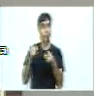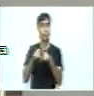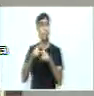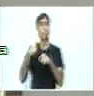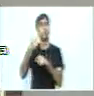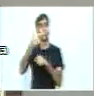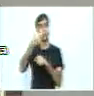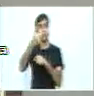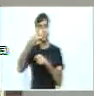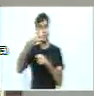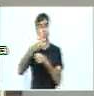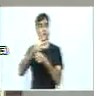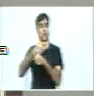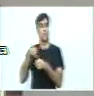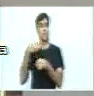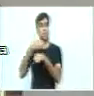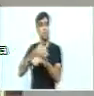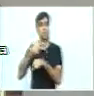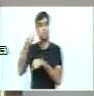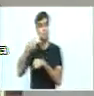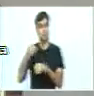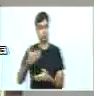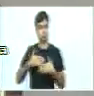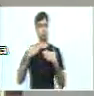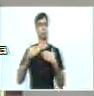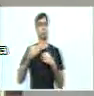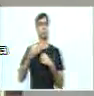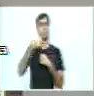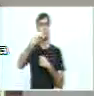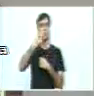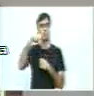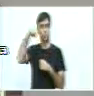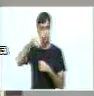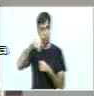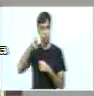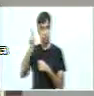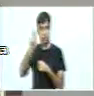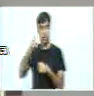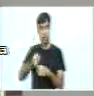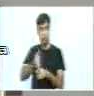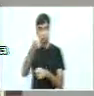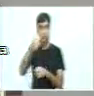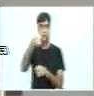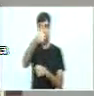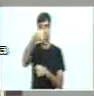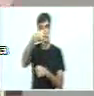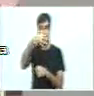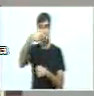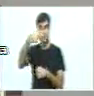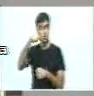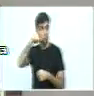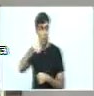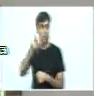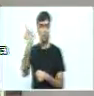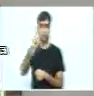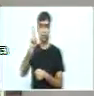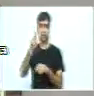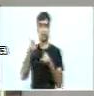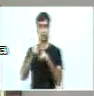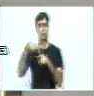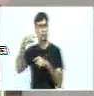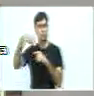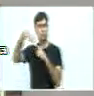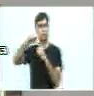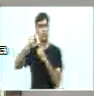tornei vereador, assustamos com o valor da obra de 98 mil, com o aditivo chegando a R$ 147 mil, inclusive o vereador